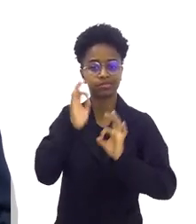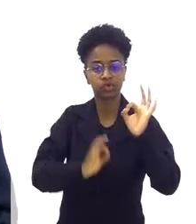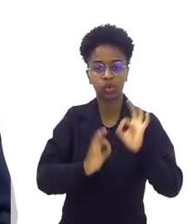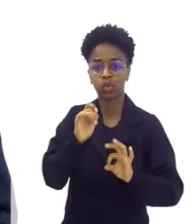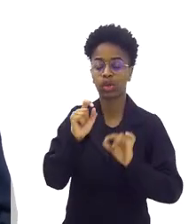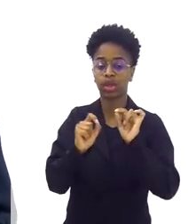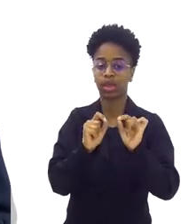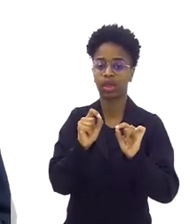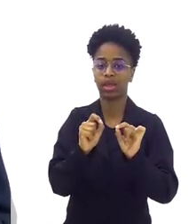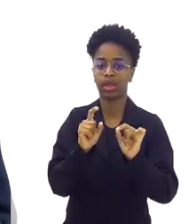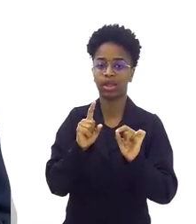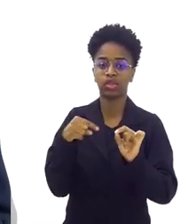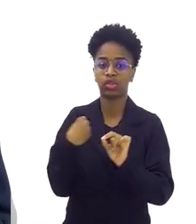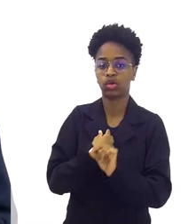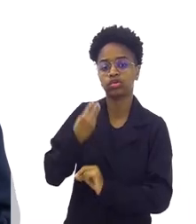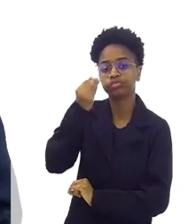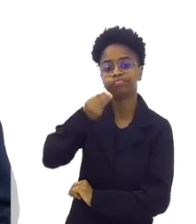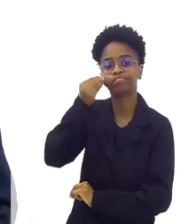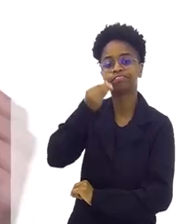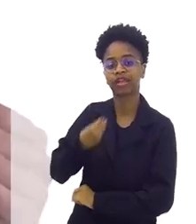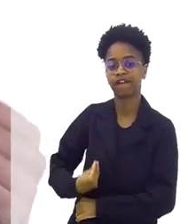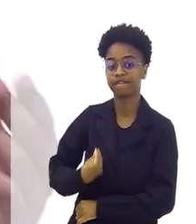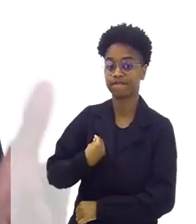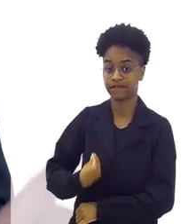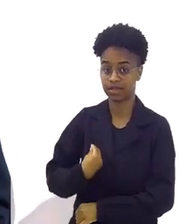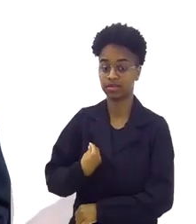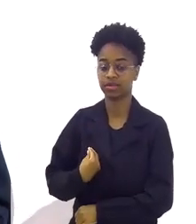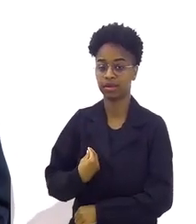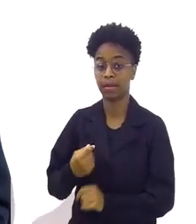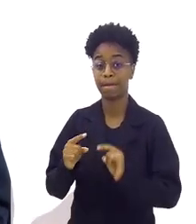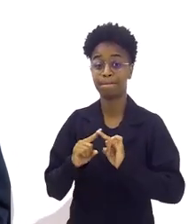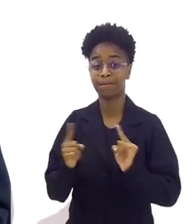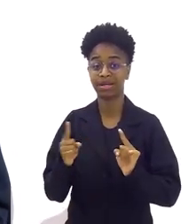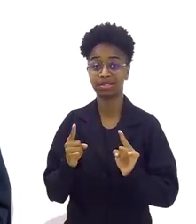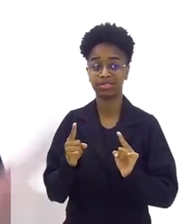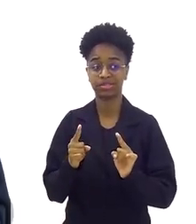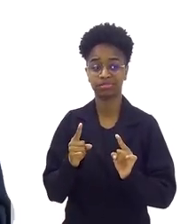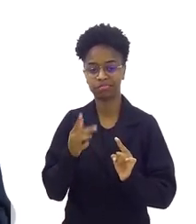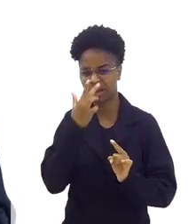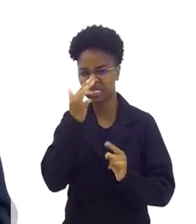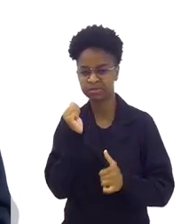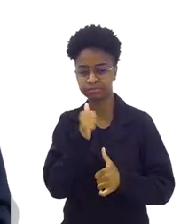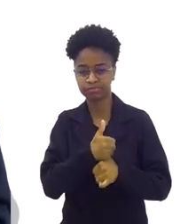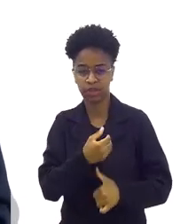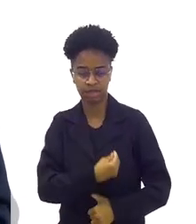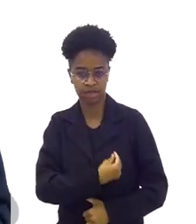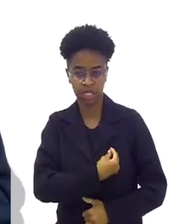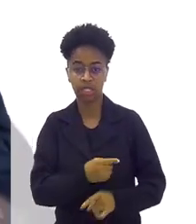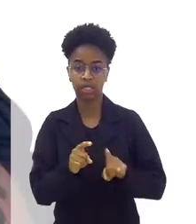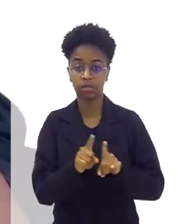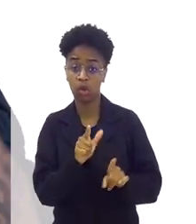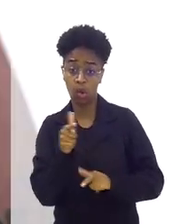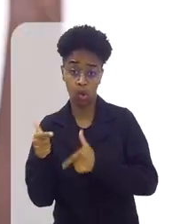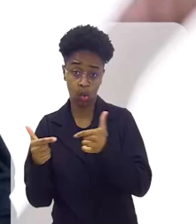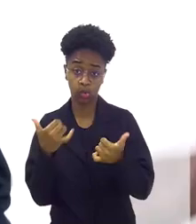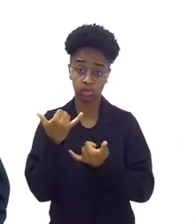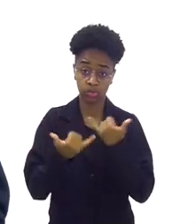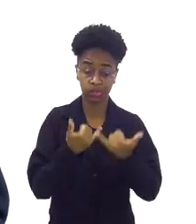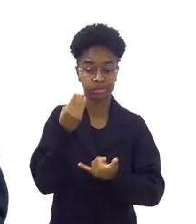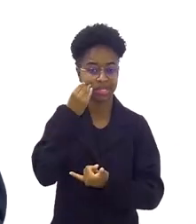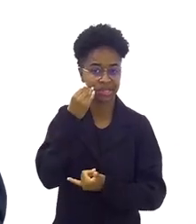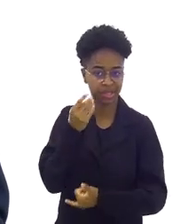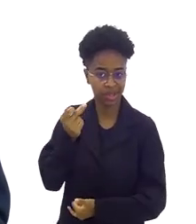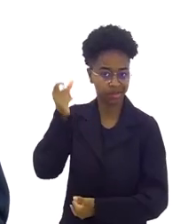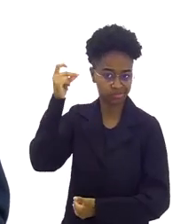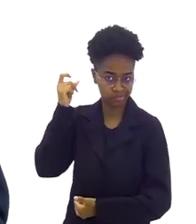ser construído, que é um lugar onde se experiencia a vida, só que em outra vida, assim como vários jogos já